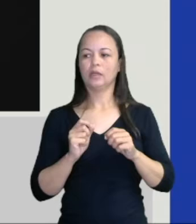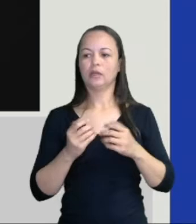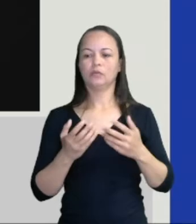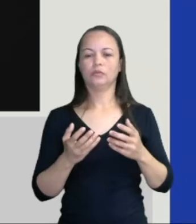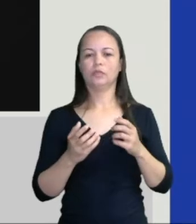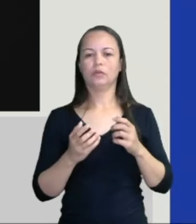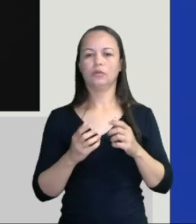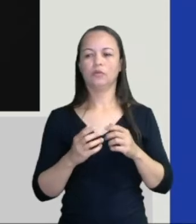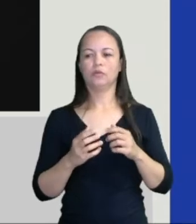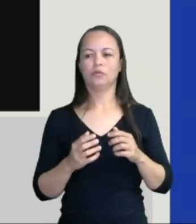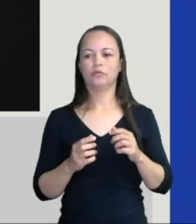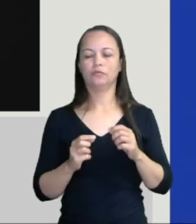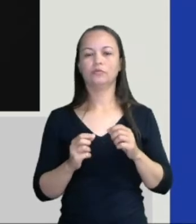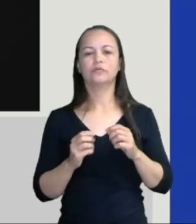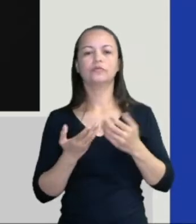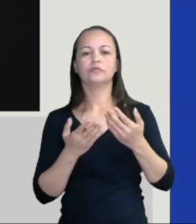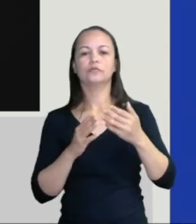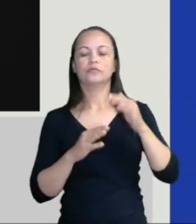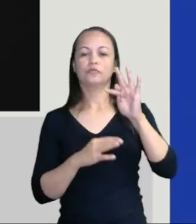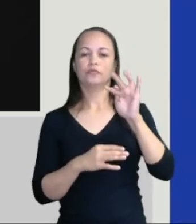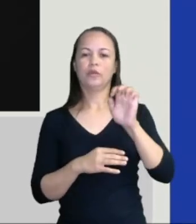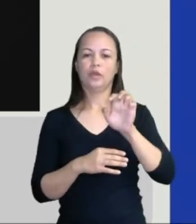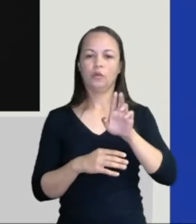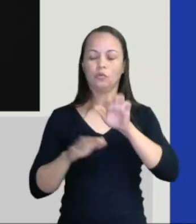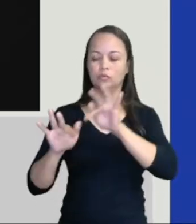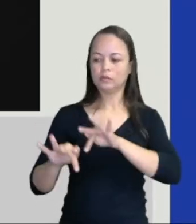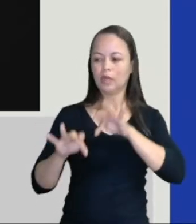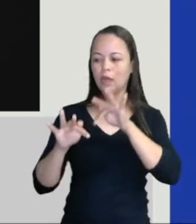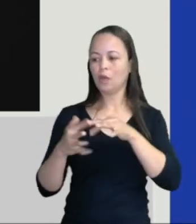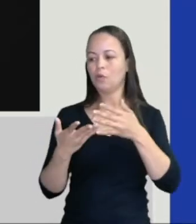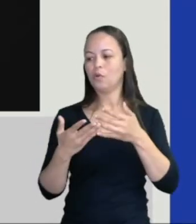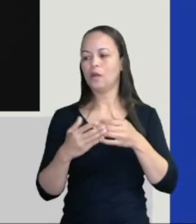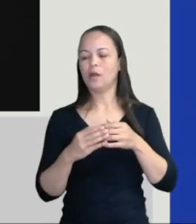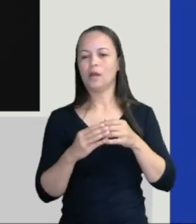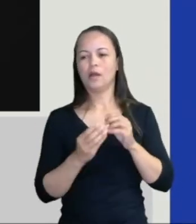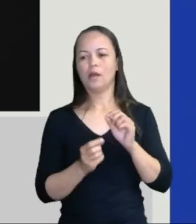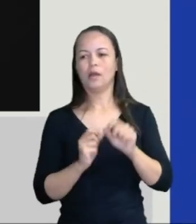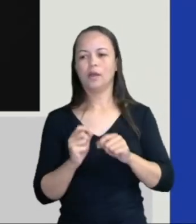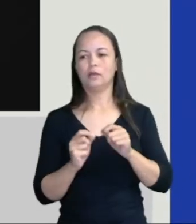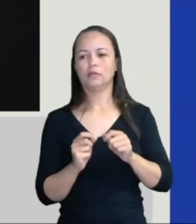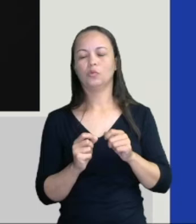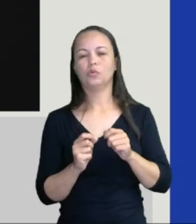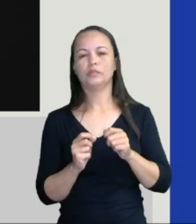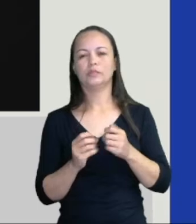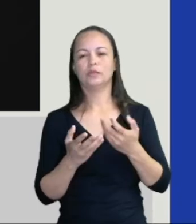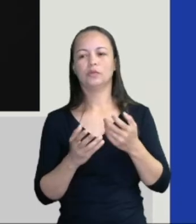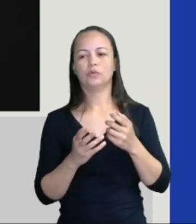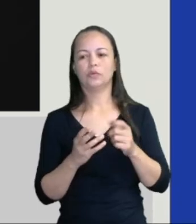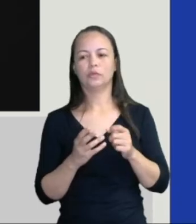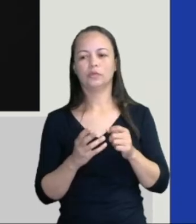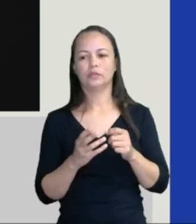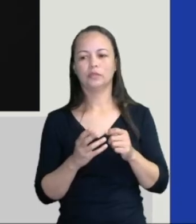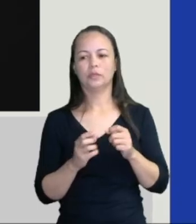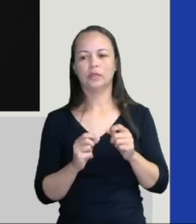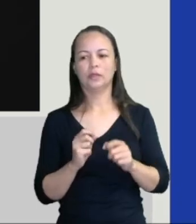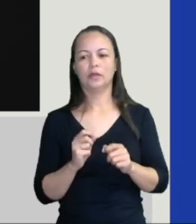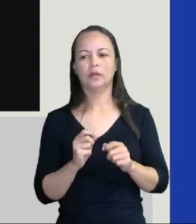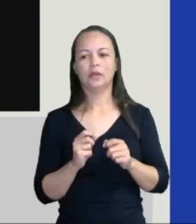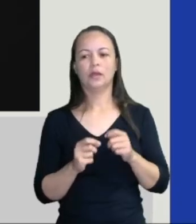feudal, a nobreza, o clero, os senhores da terra, tudo lhe pertence,